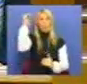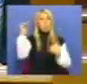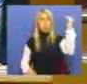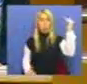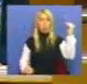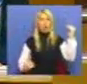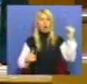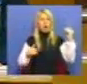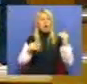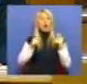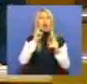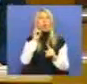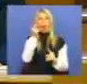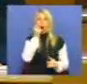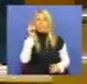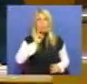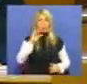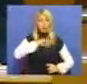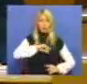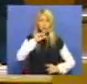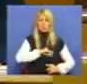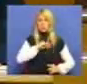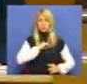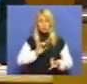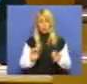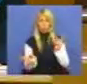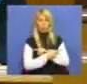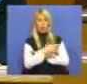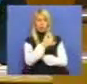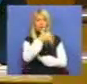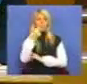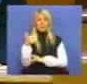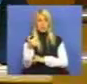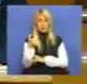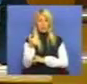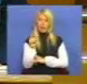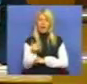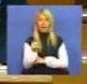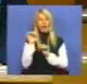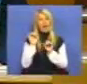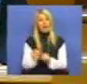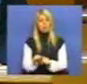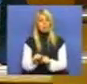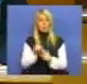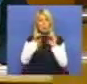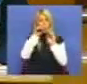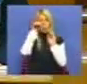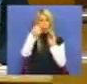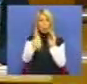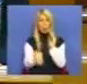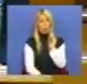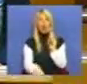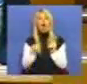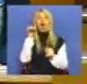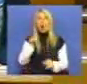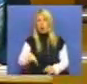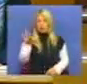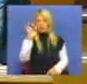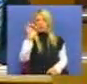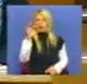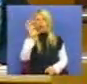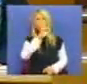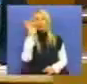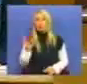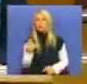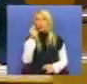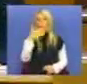entre homens e mulheres se inverteu desde 2005, aquela que era então a sua marcha descendente. É hoje de 18%,